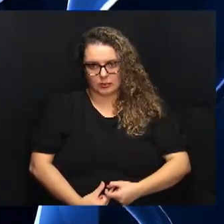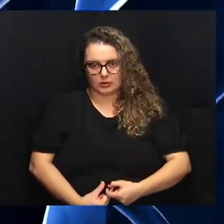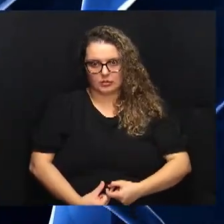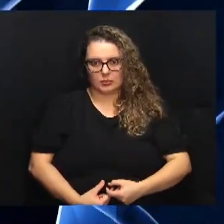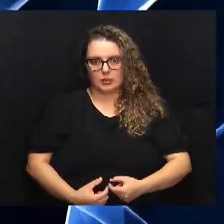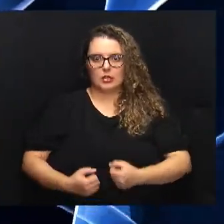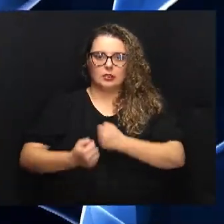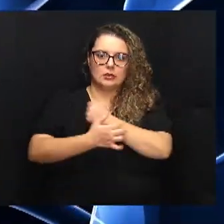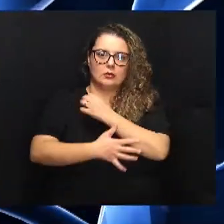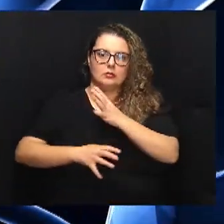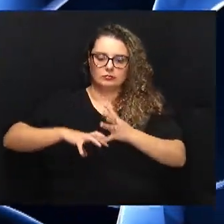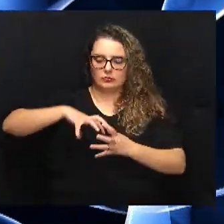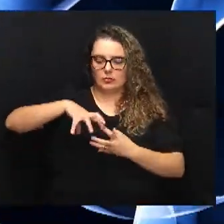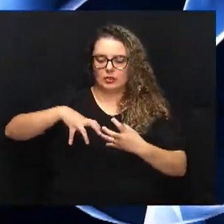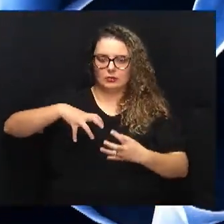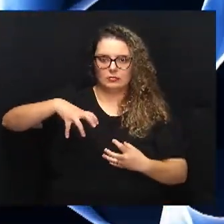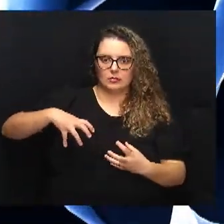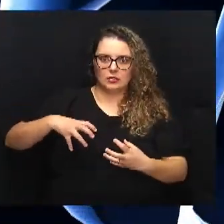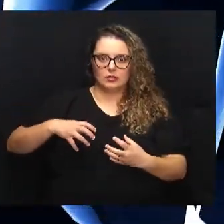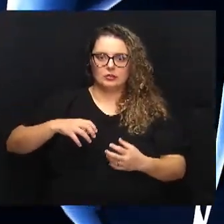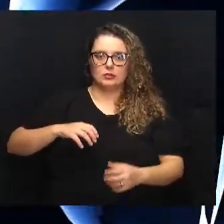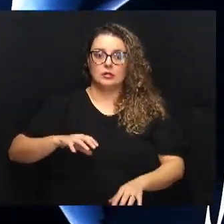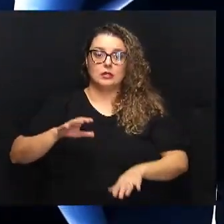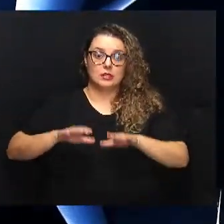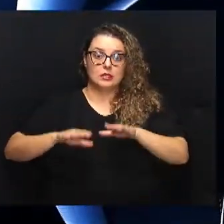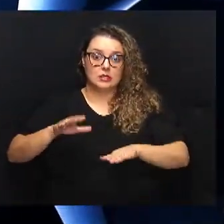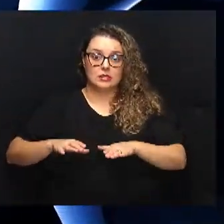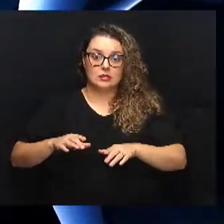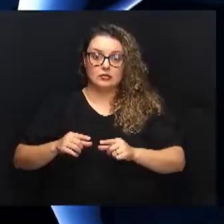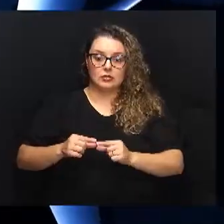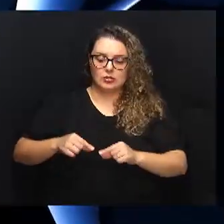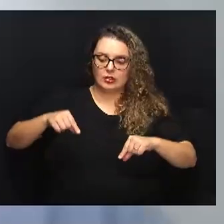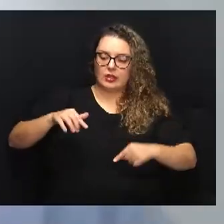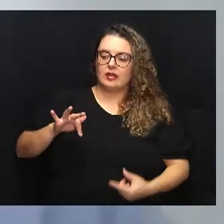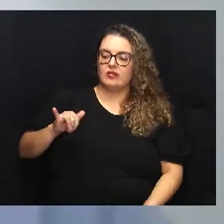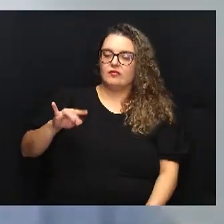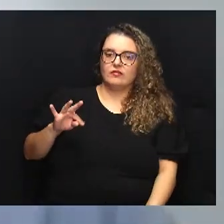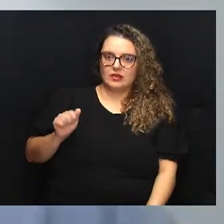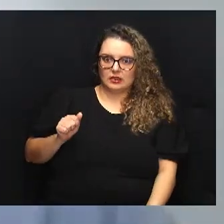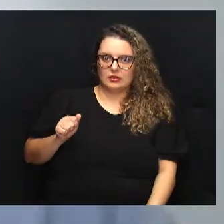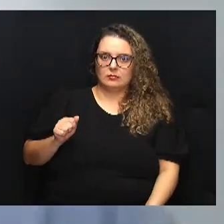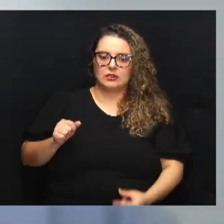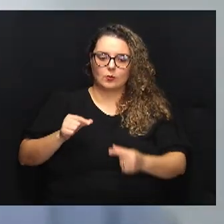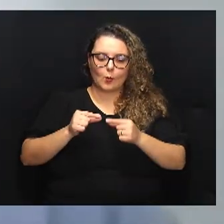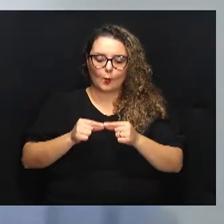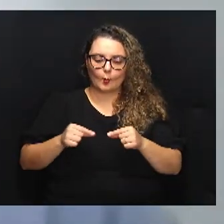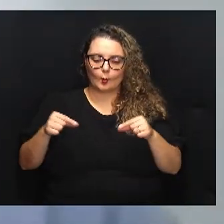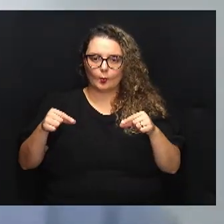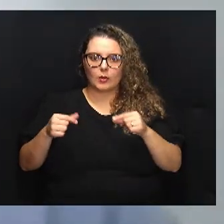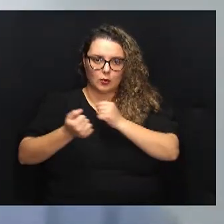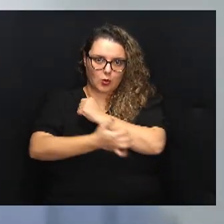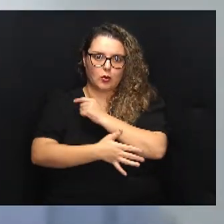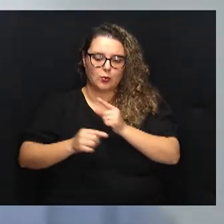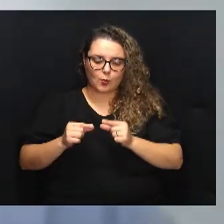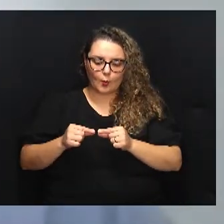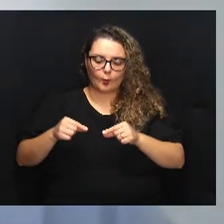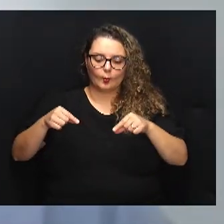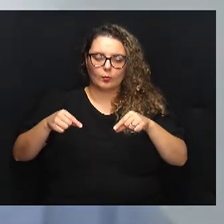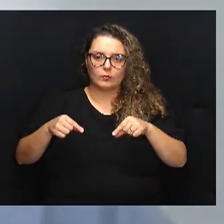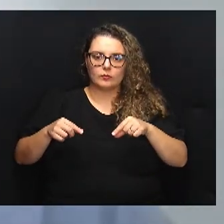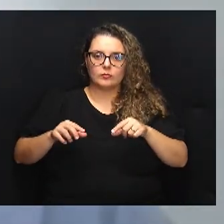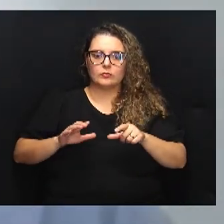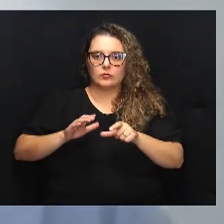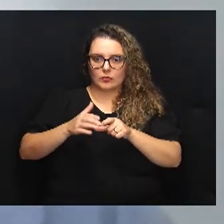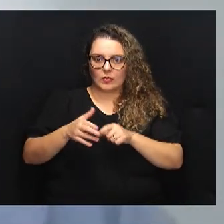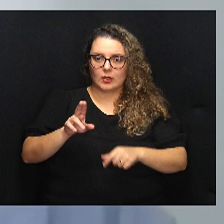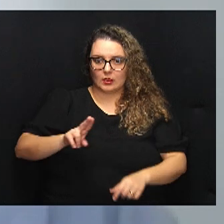formato. E algumas vezes ela pode ficar até em formato de fita, que a gente chama, né, mais fina. Então, um termo médico que a gente